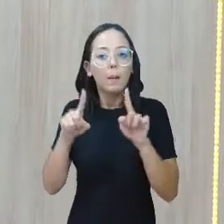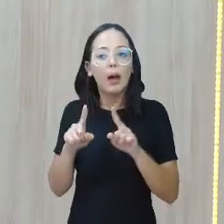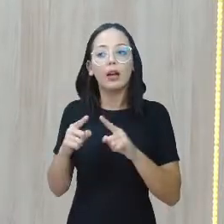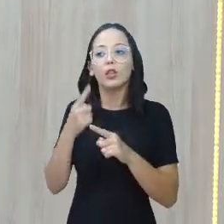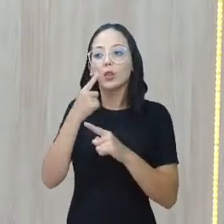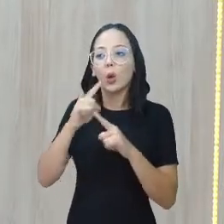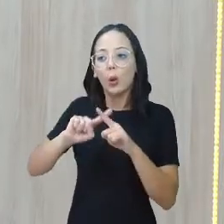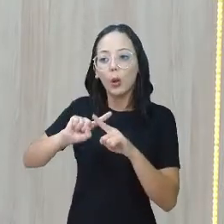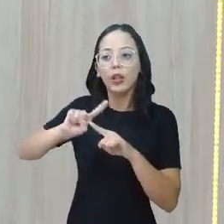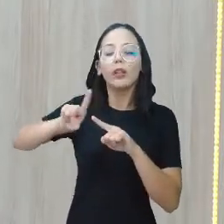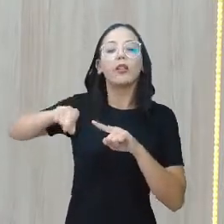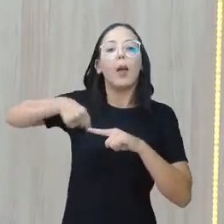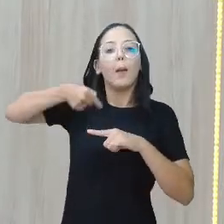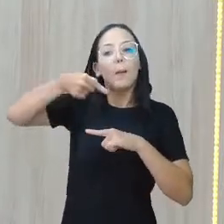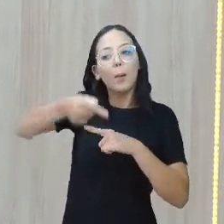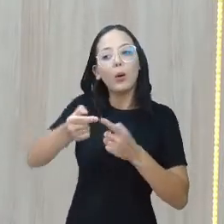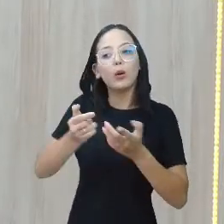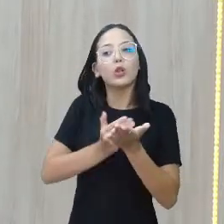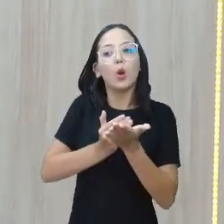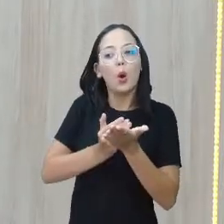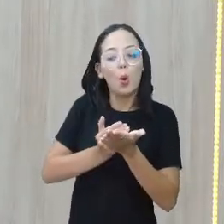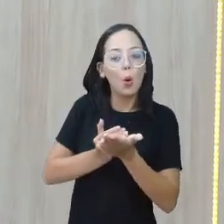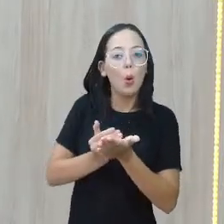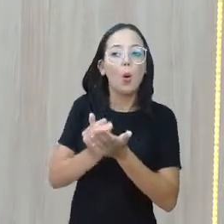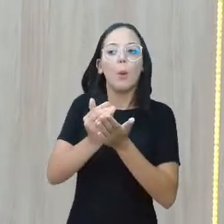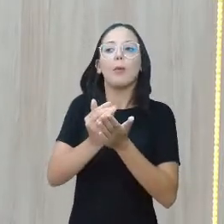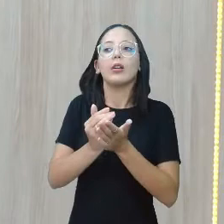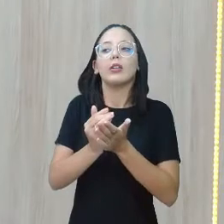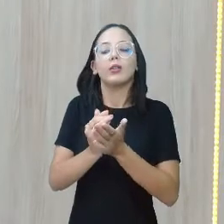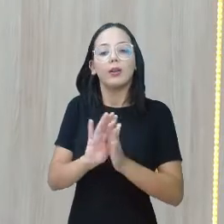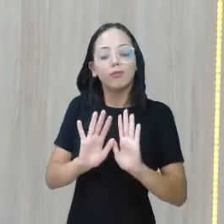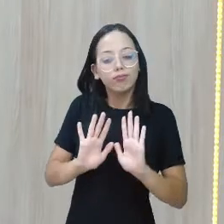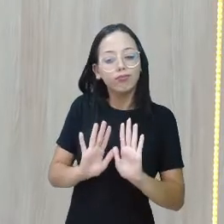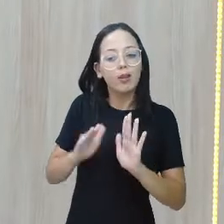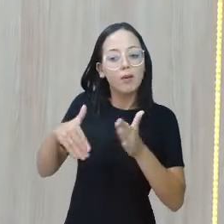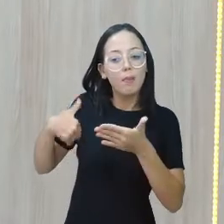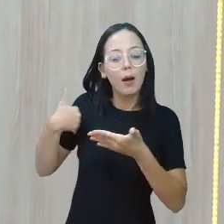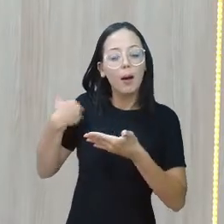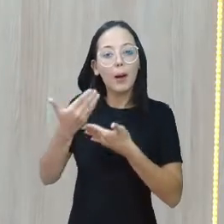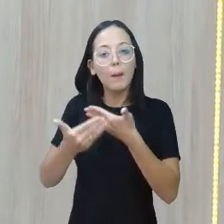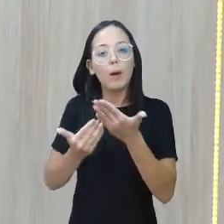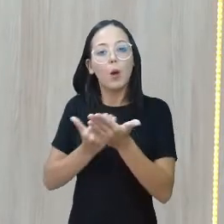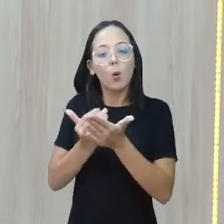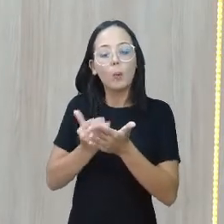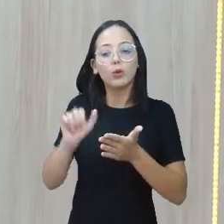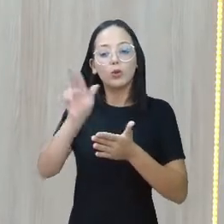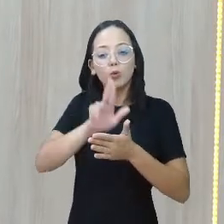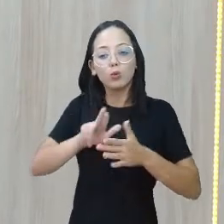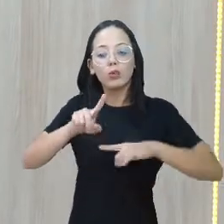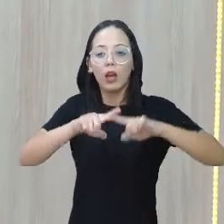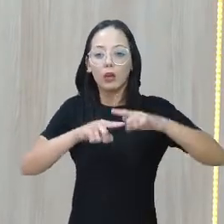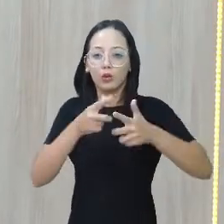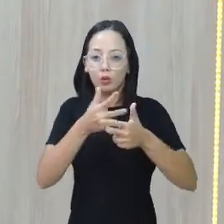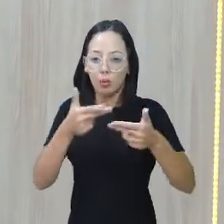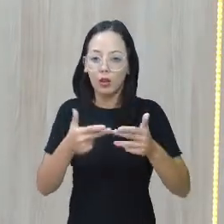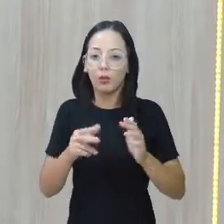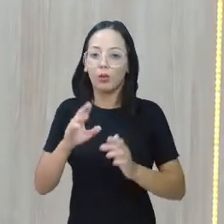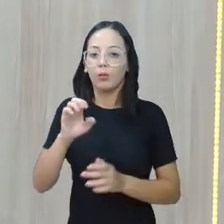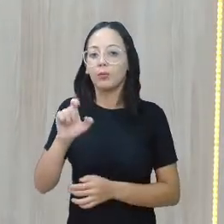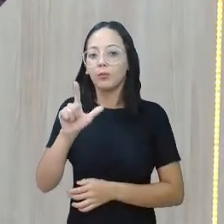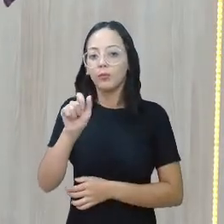Depois foi que começou a chegar devagarzinho os instrumentos